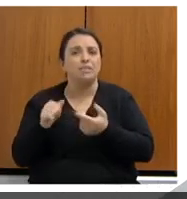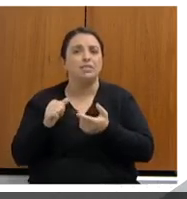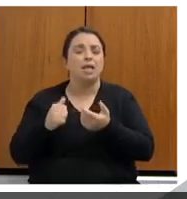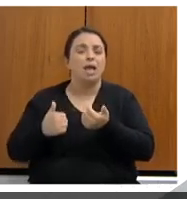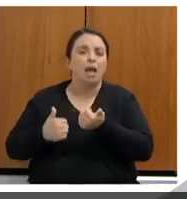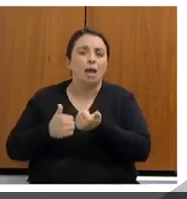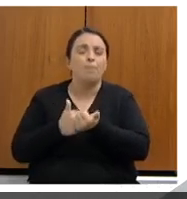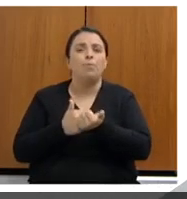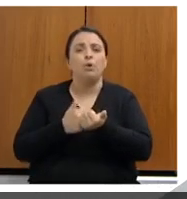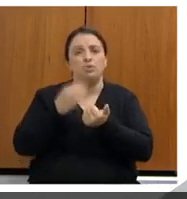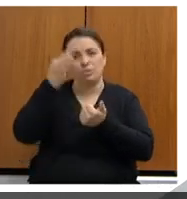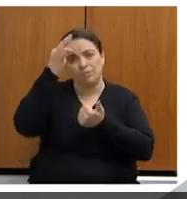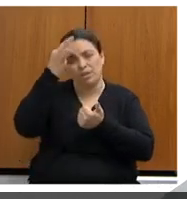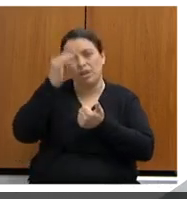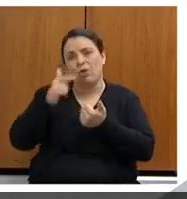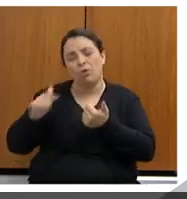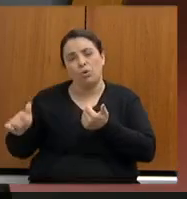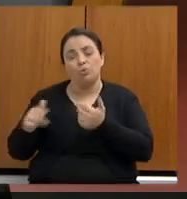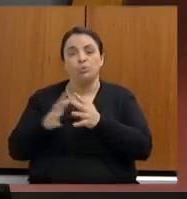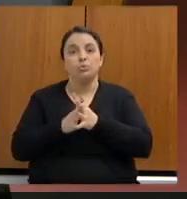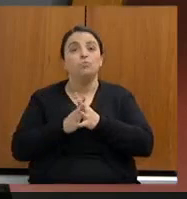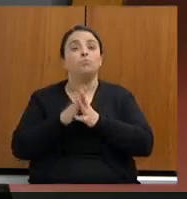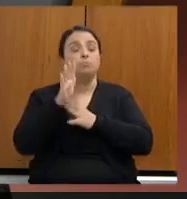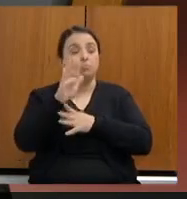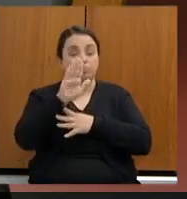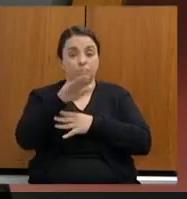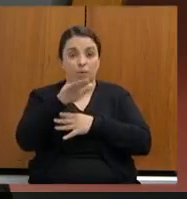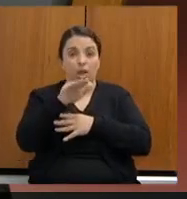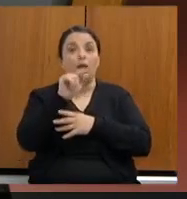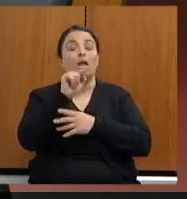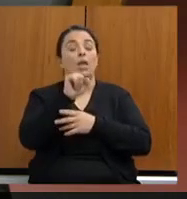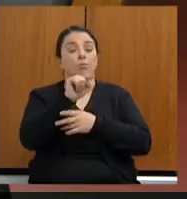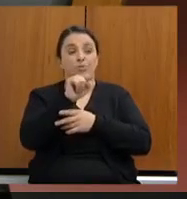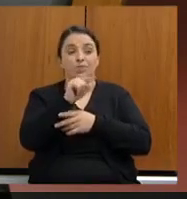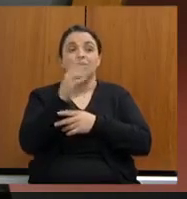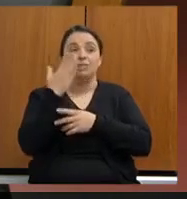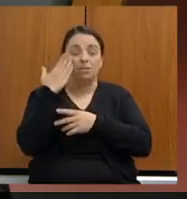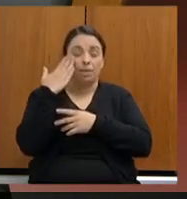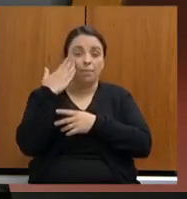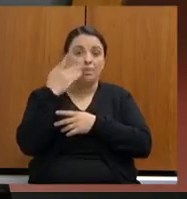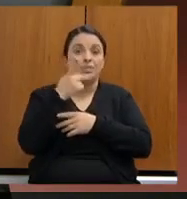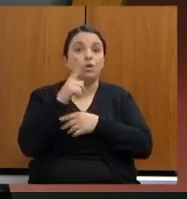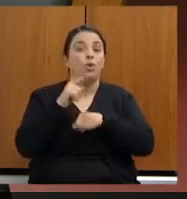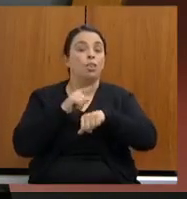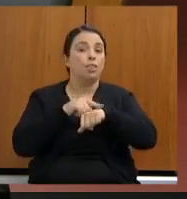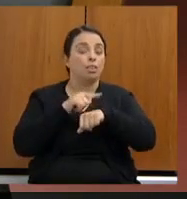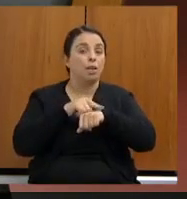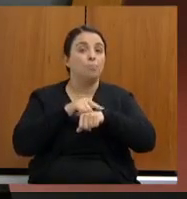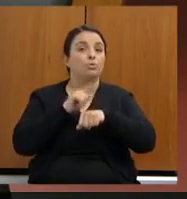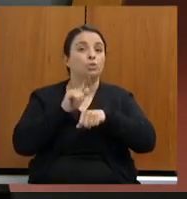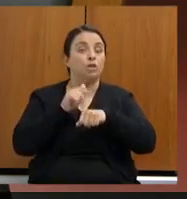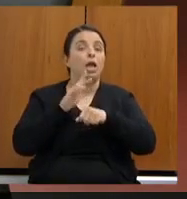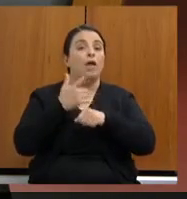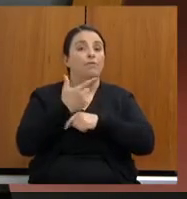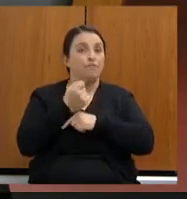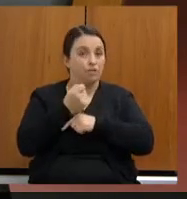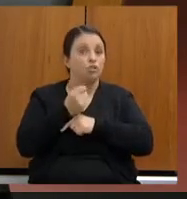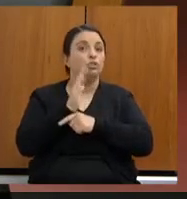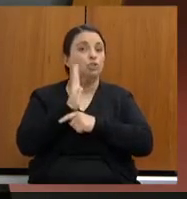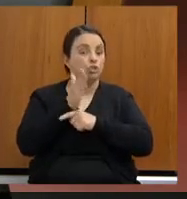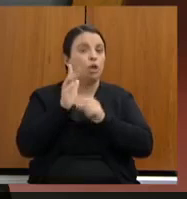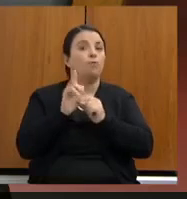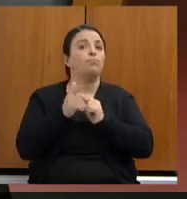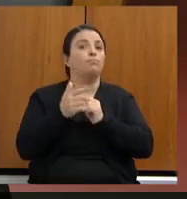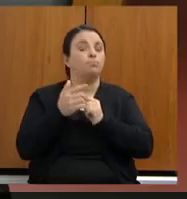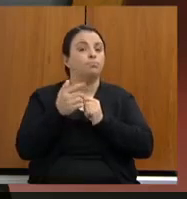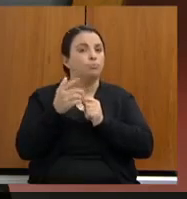e etc o teu Joaquim só para o seu ter a a informação já se passaram os 20 minutos iniciais